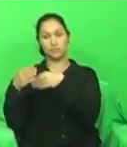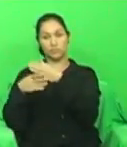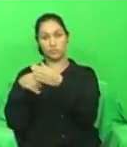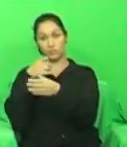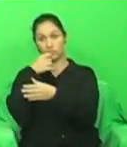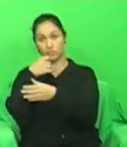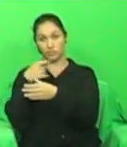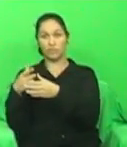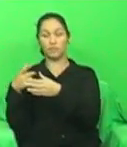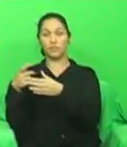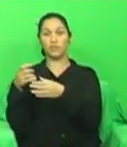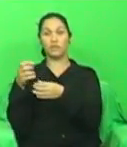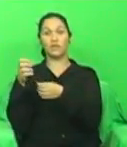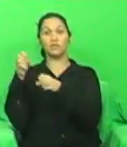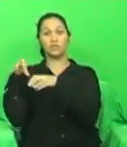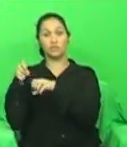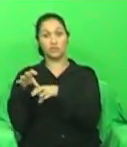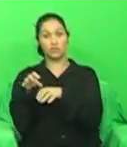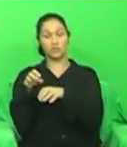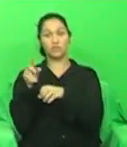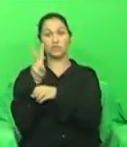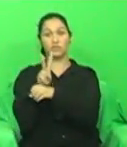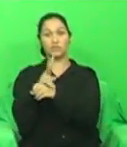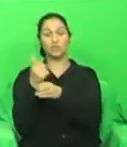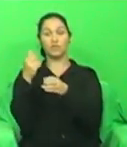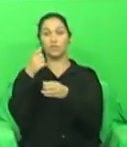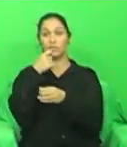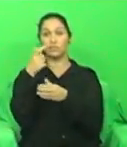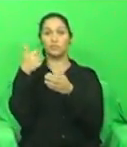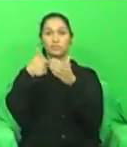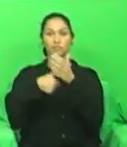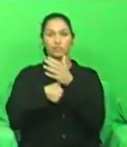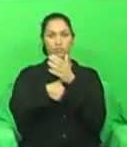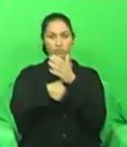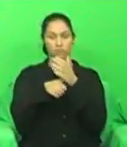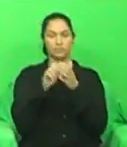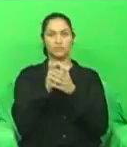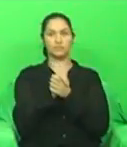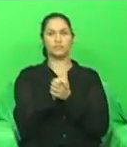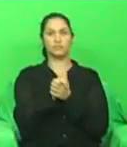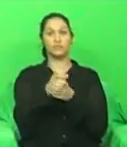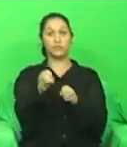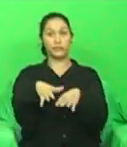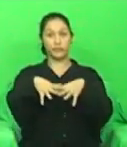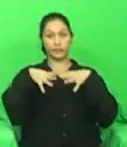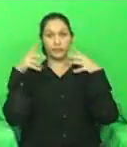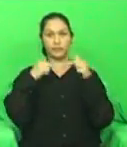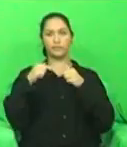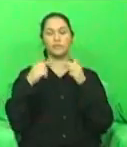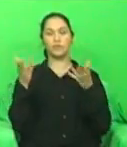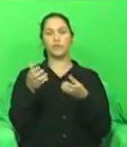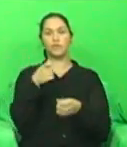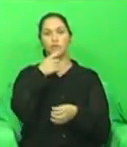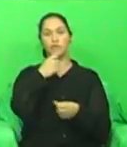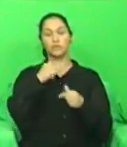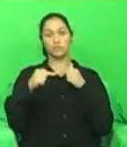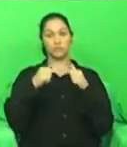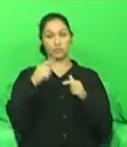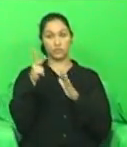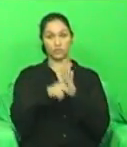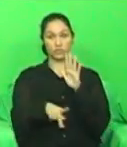e fiscalização opinaram pela aprovação encaminhado à deliberação do plenário está em discussão um projeto com a palavra o